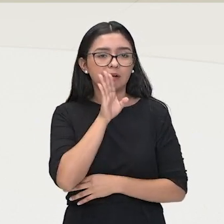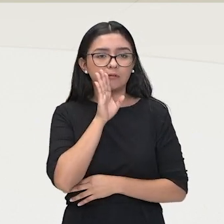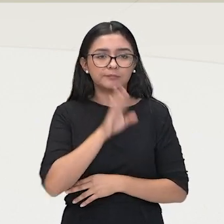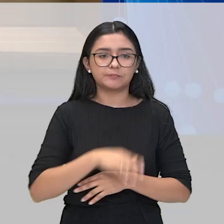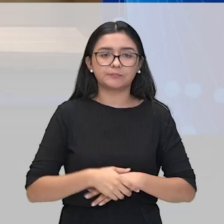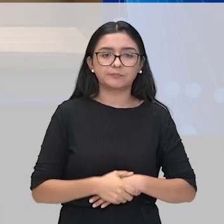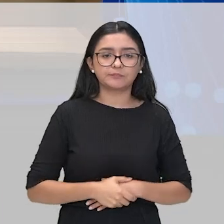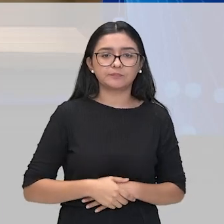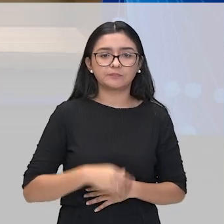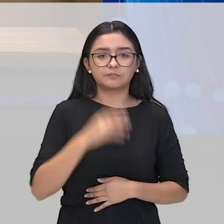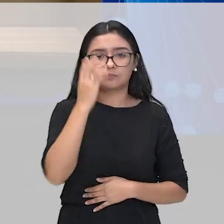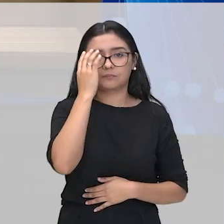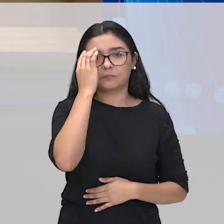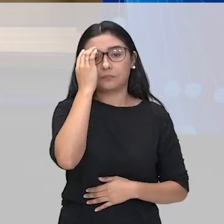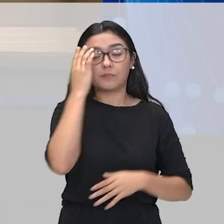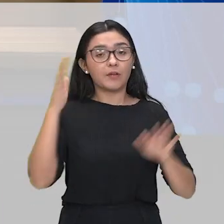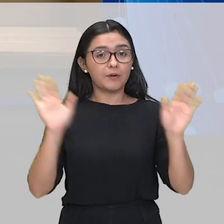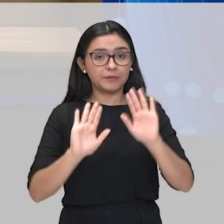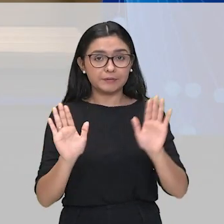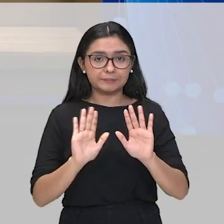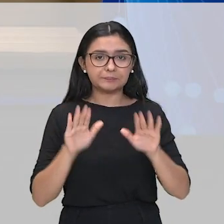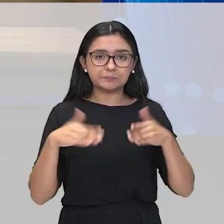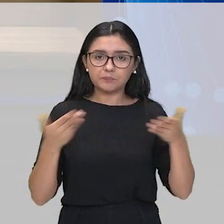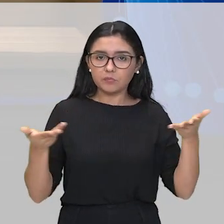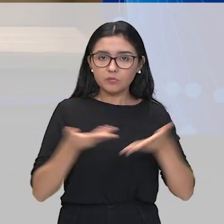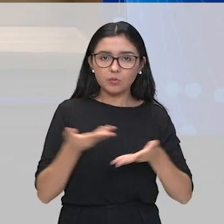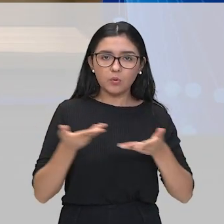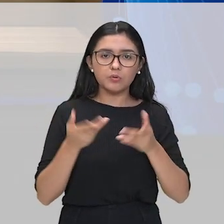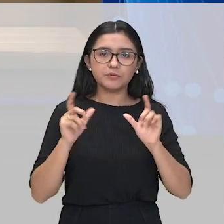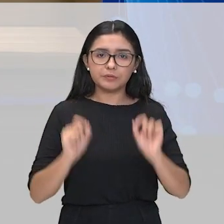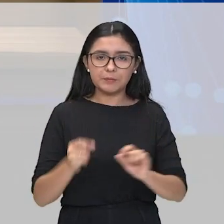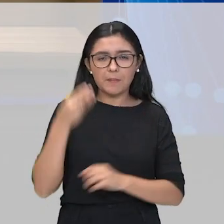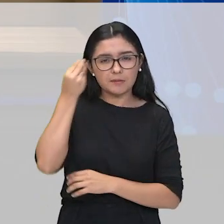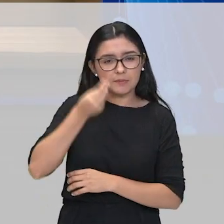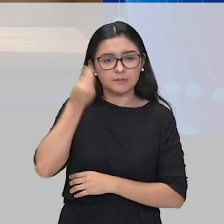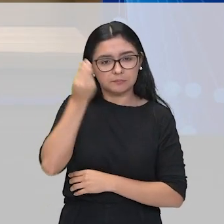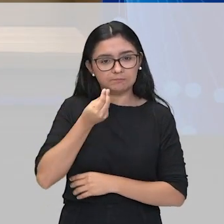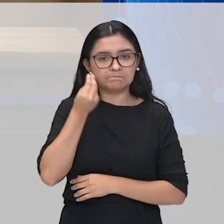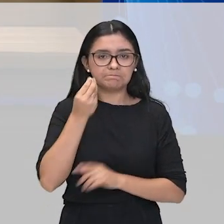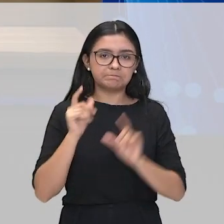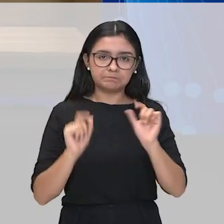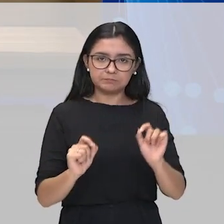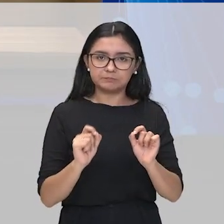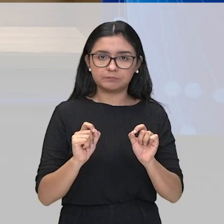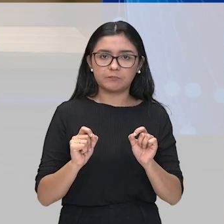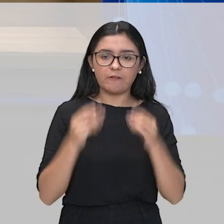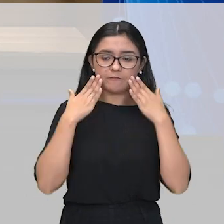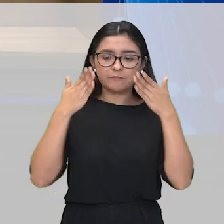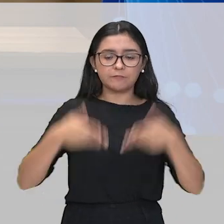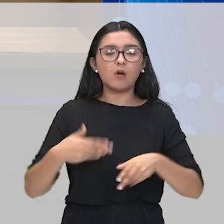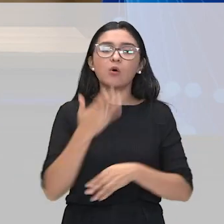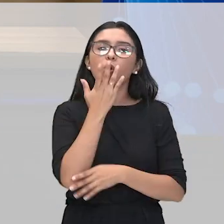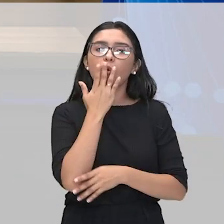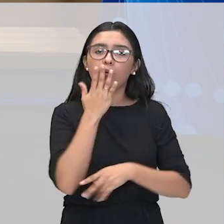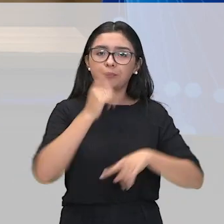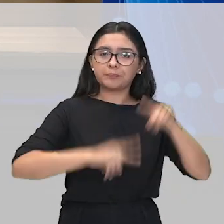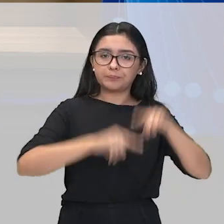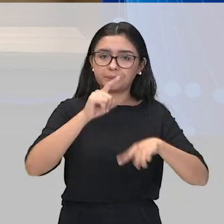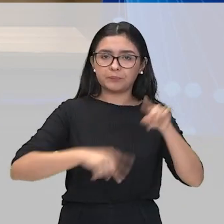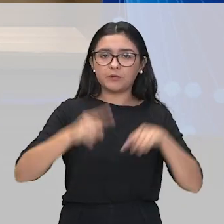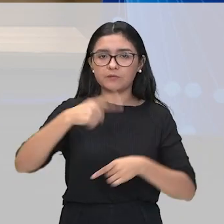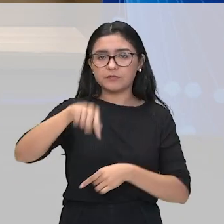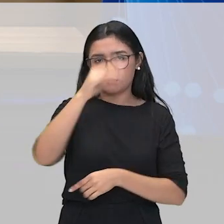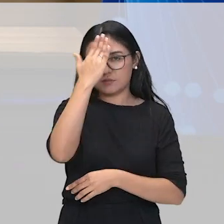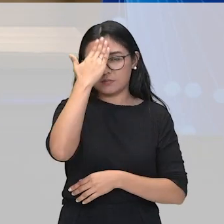vídeo. Olá! Hoje nós iremos fazer um experimento a respeito das cores. Você